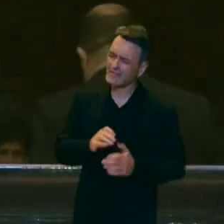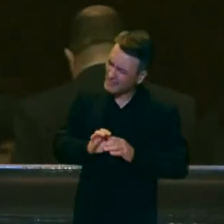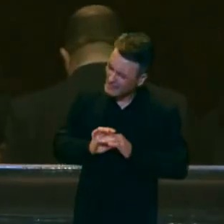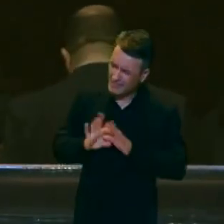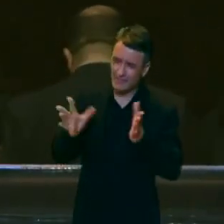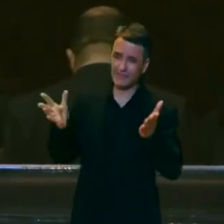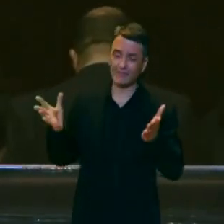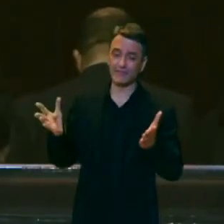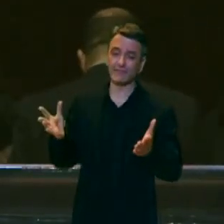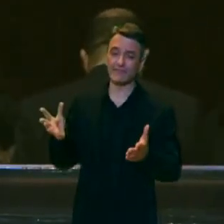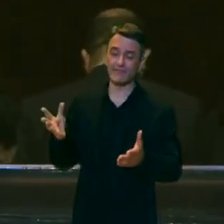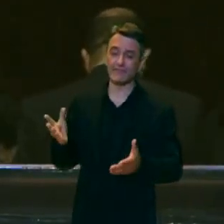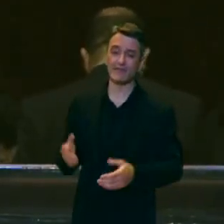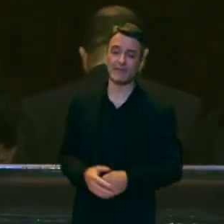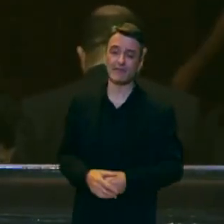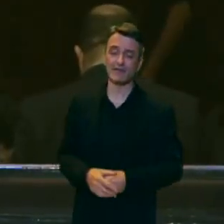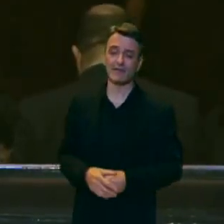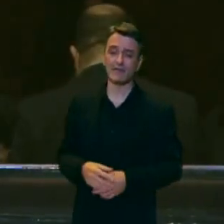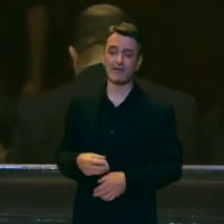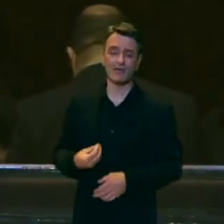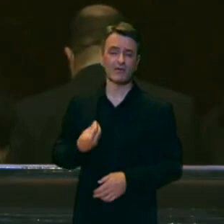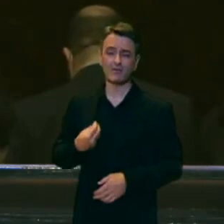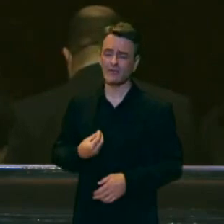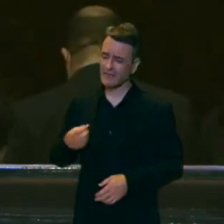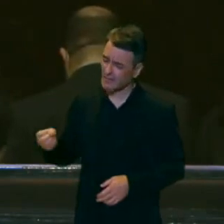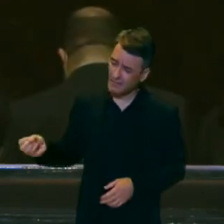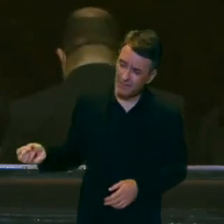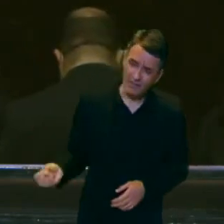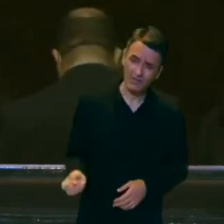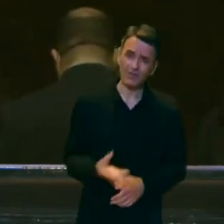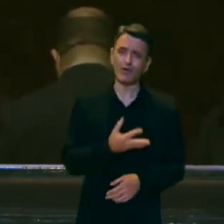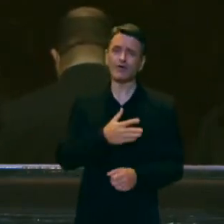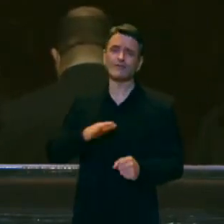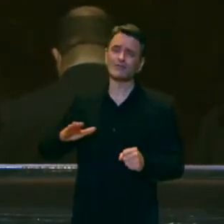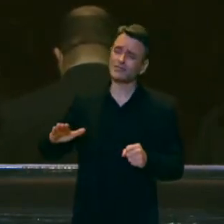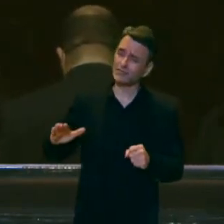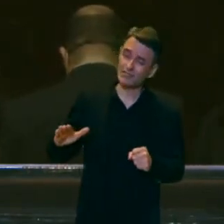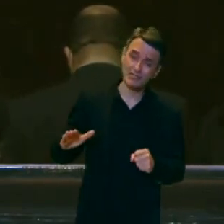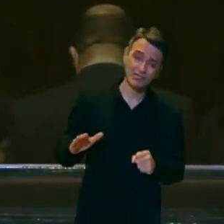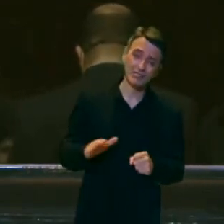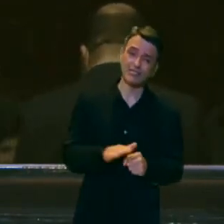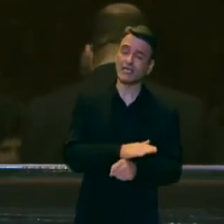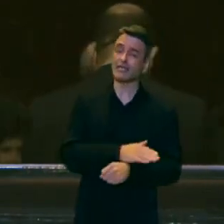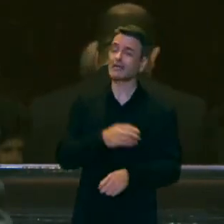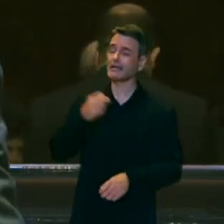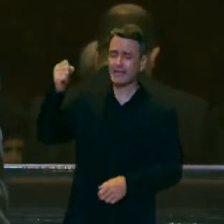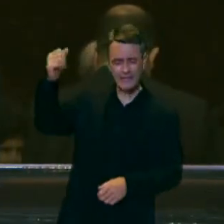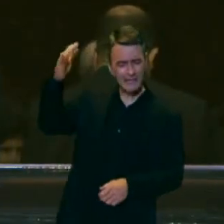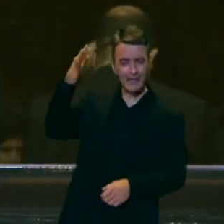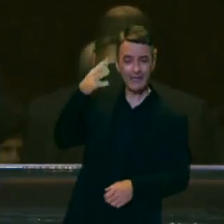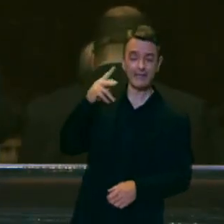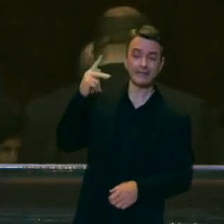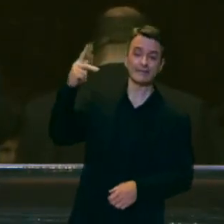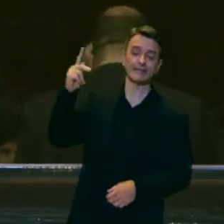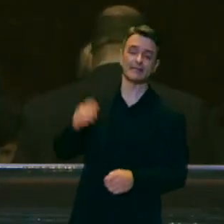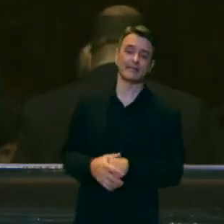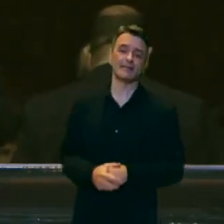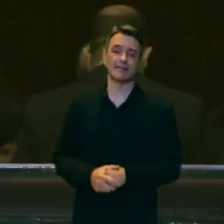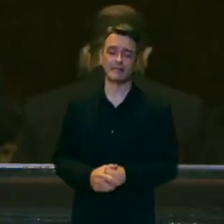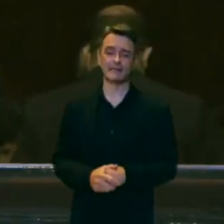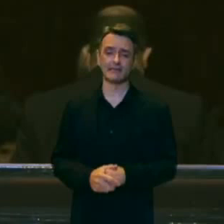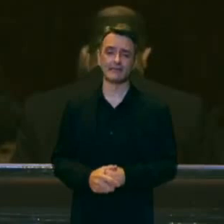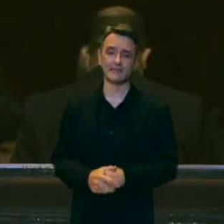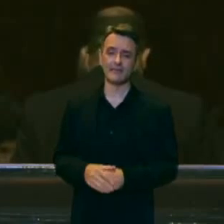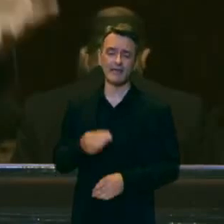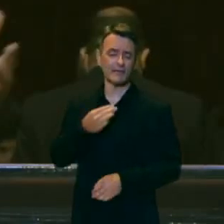te dar uma nova vida, uma vida abundante. É isso que Jesus prometeu. Abundante da graça,